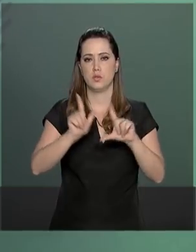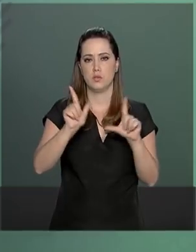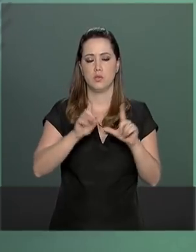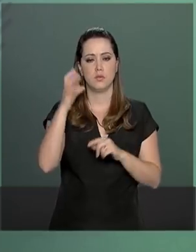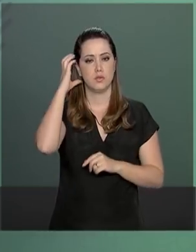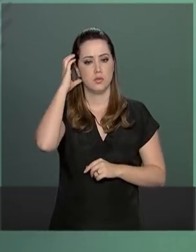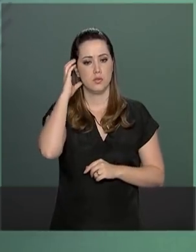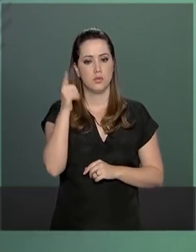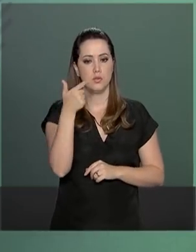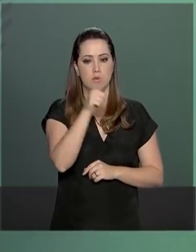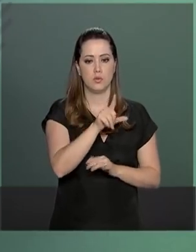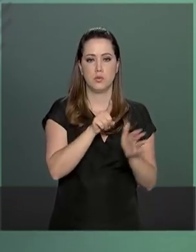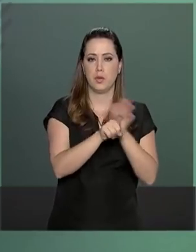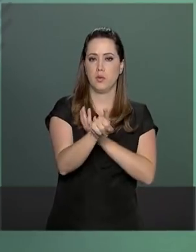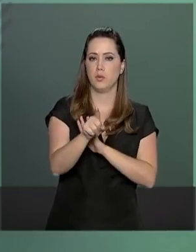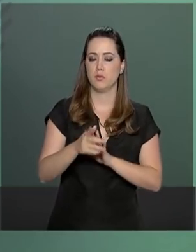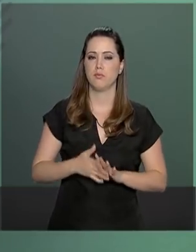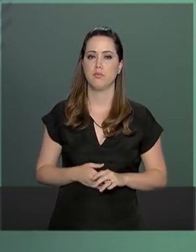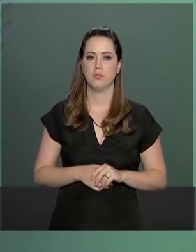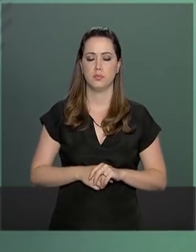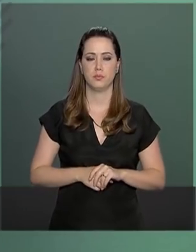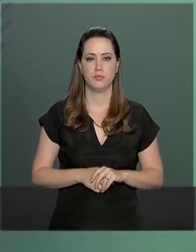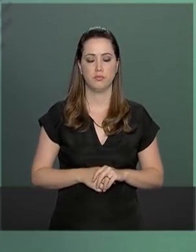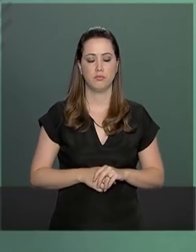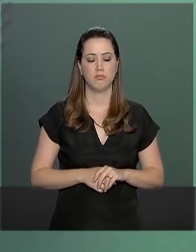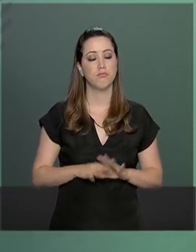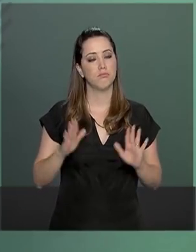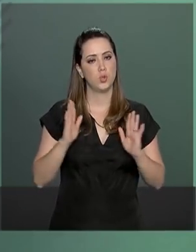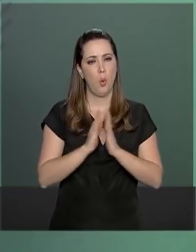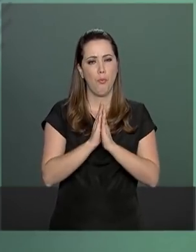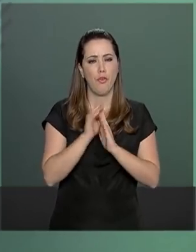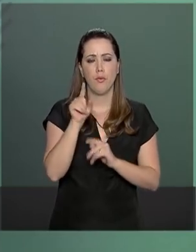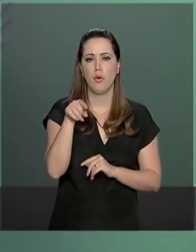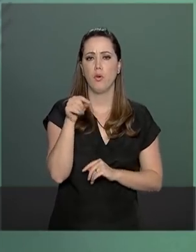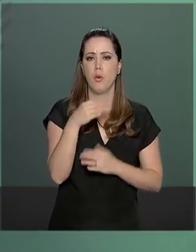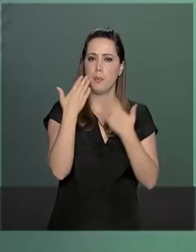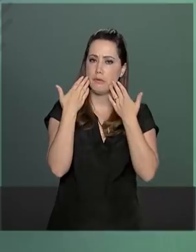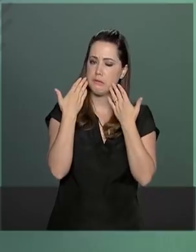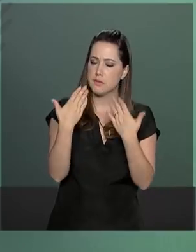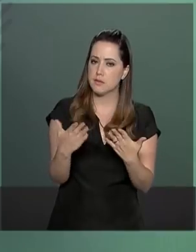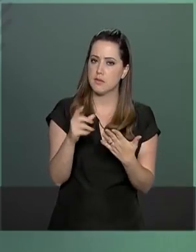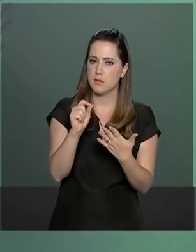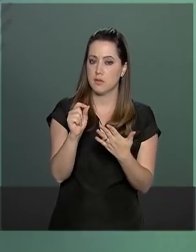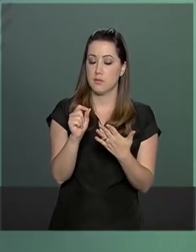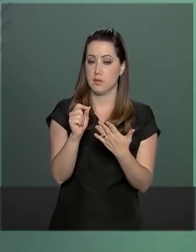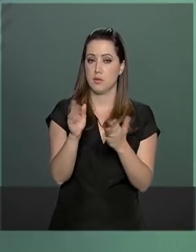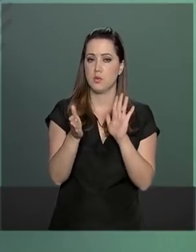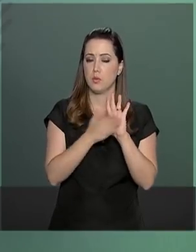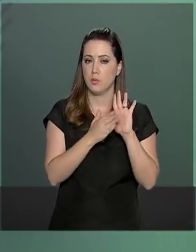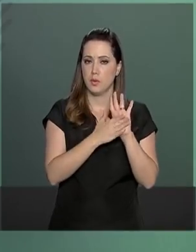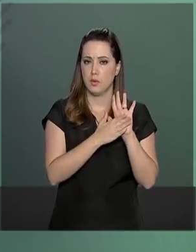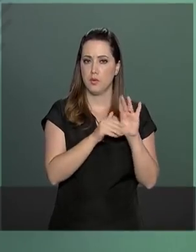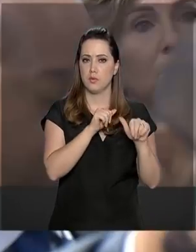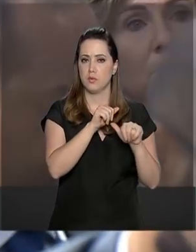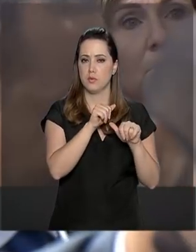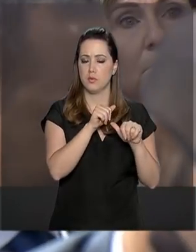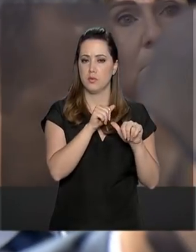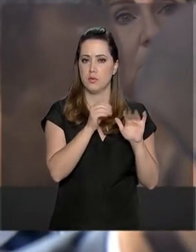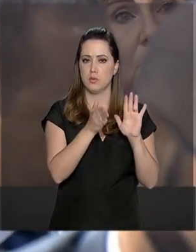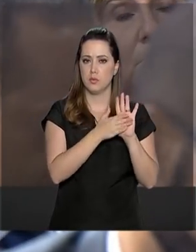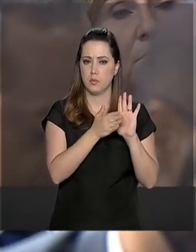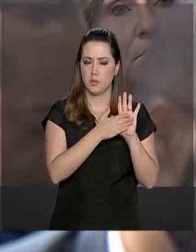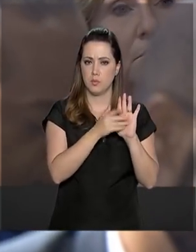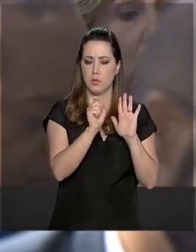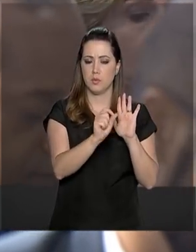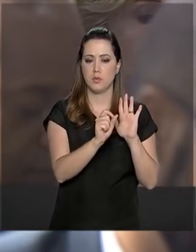outra pergunta a porta voz da gentileza respeito da apresentação da proposta da nova presidência amanhã